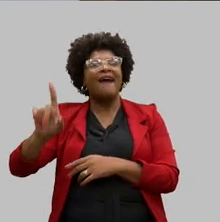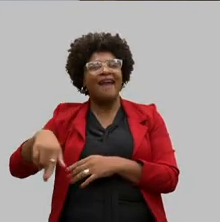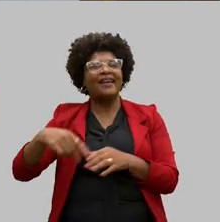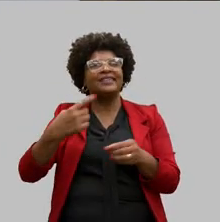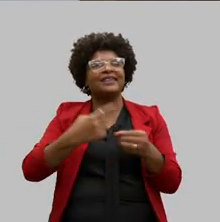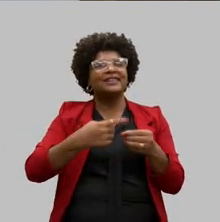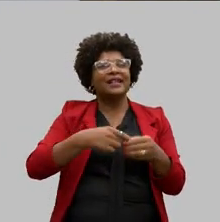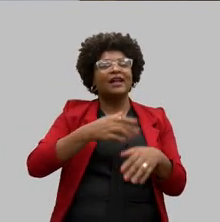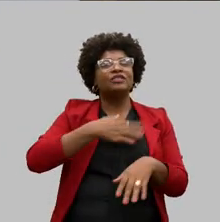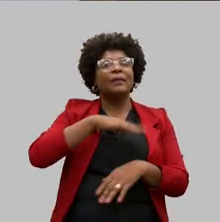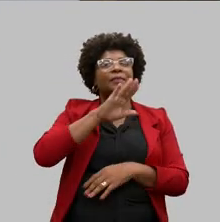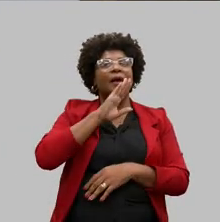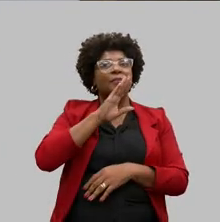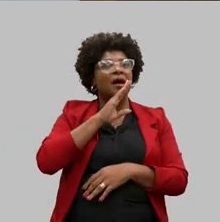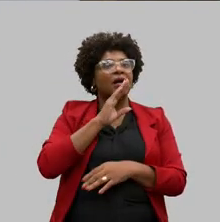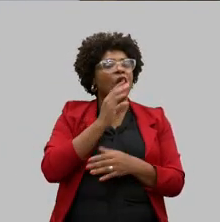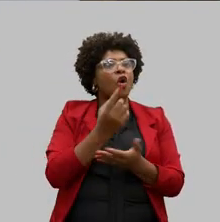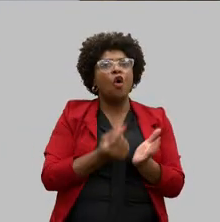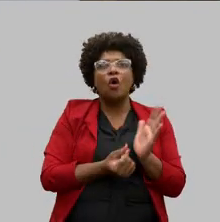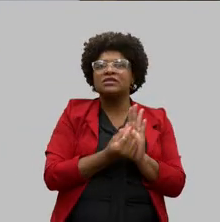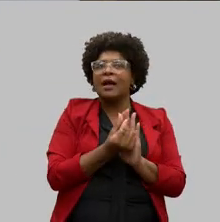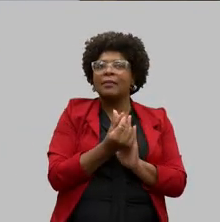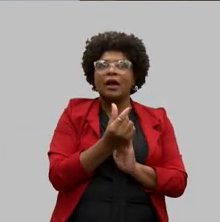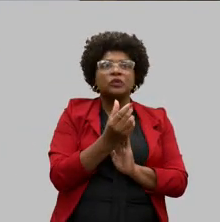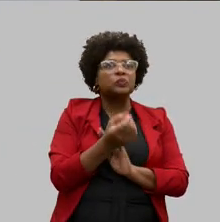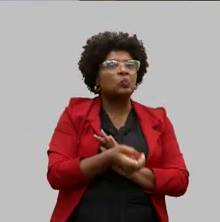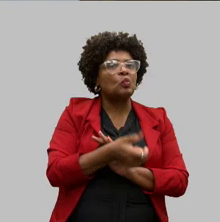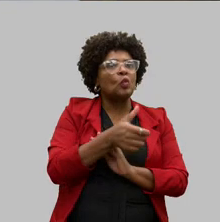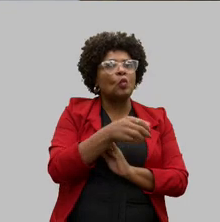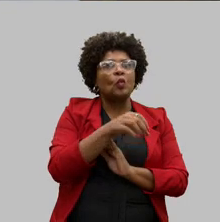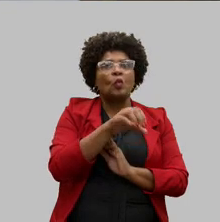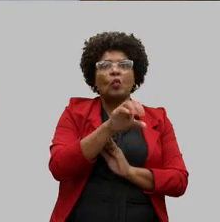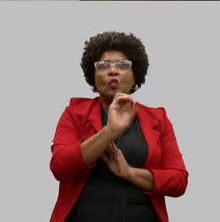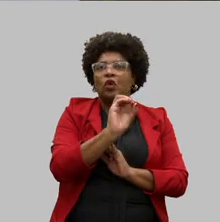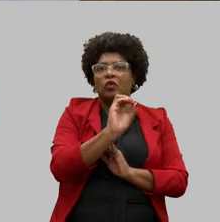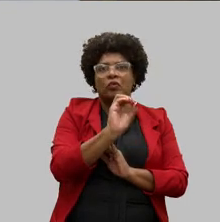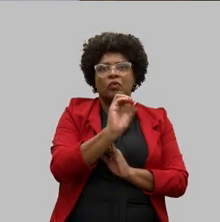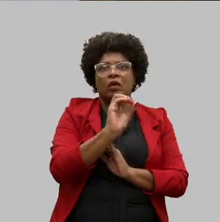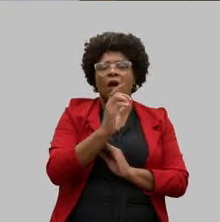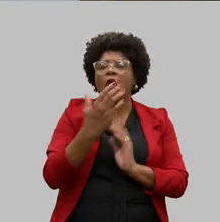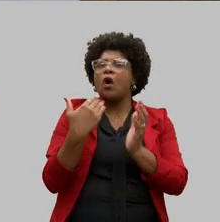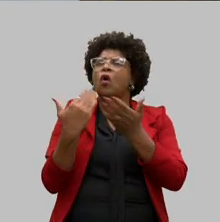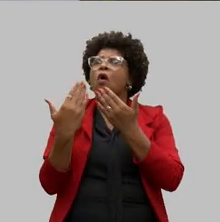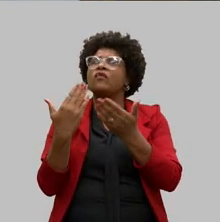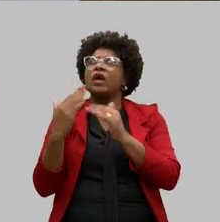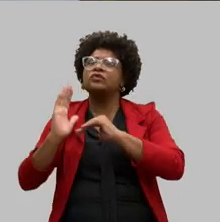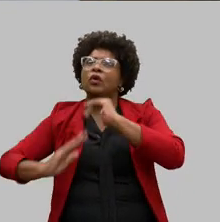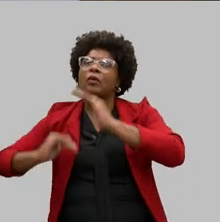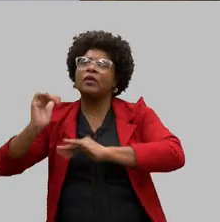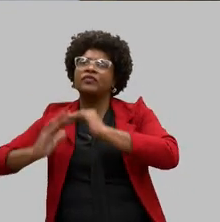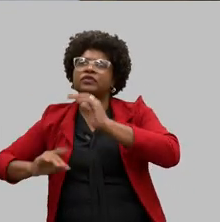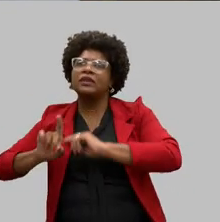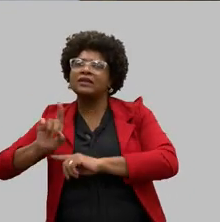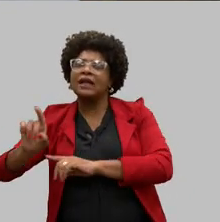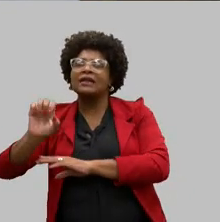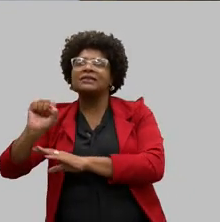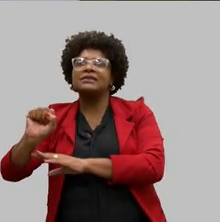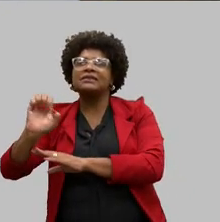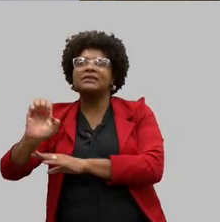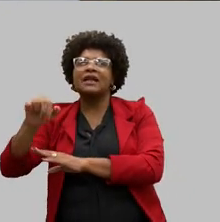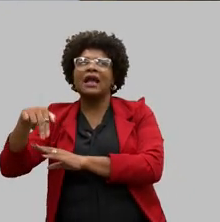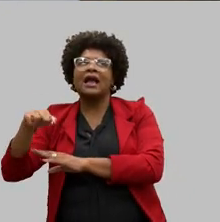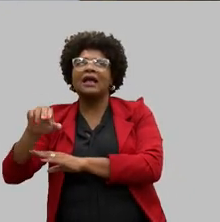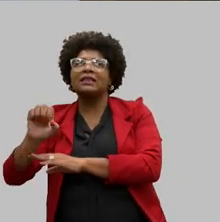sem orçamento nenhum eu converso com os técnicos da CDs direto a gente trabalha junto